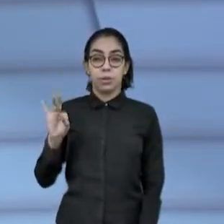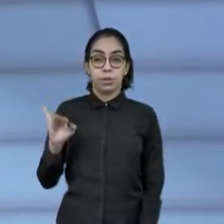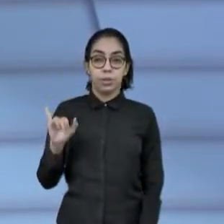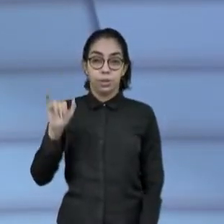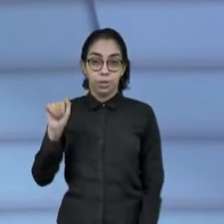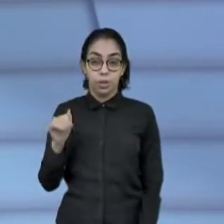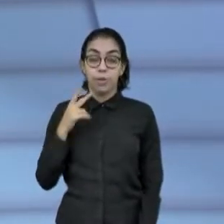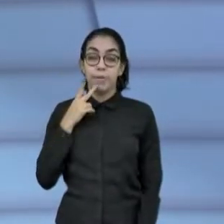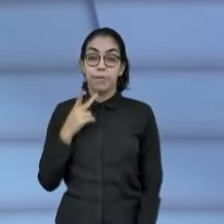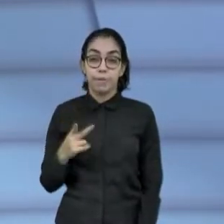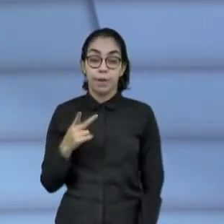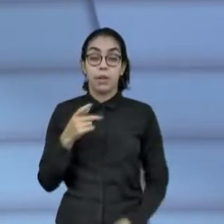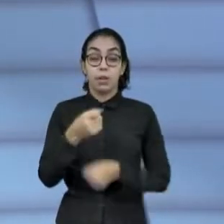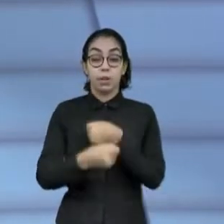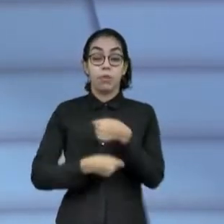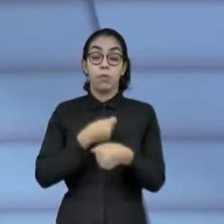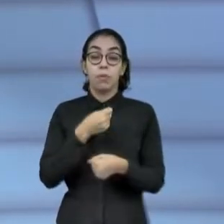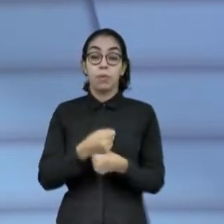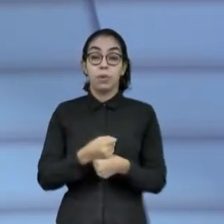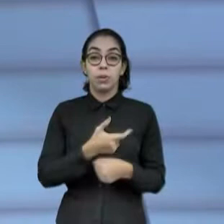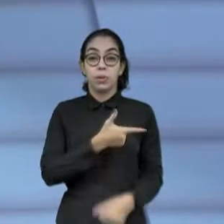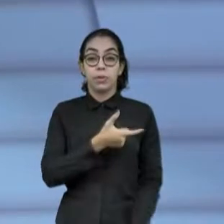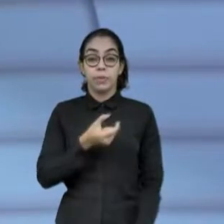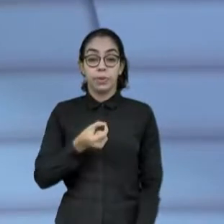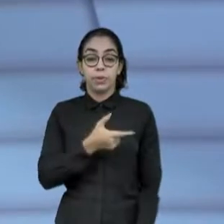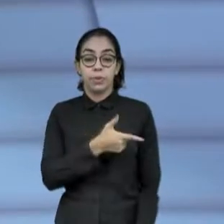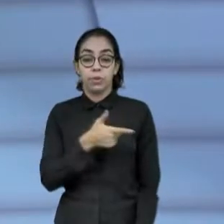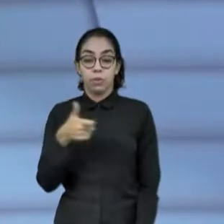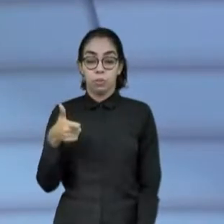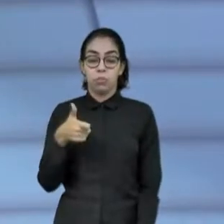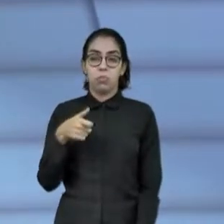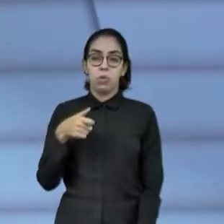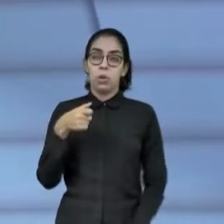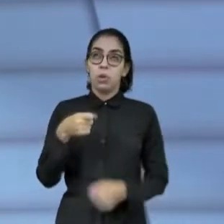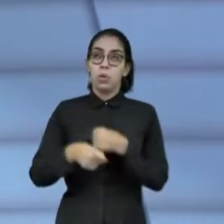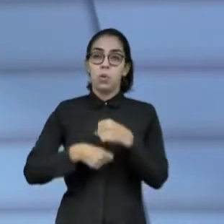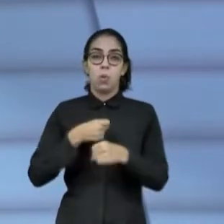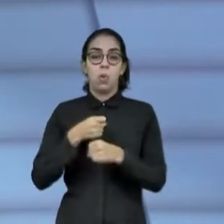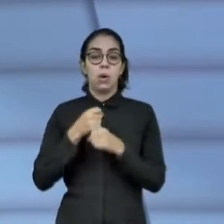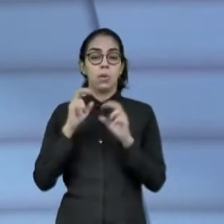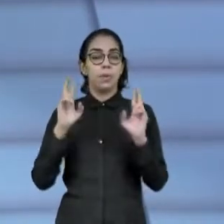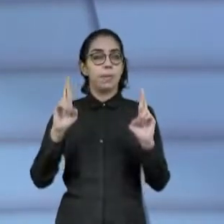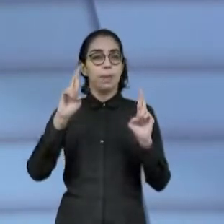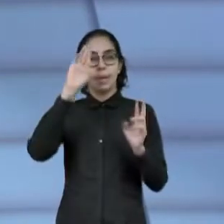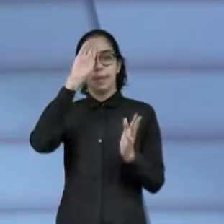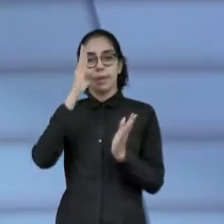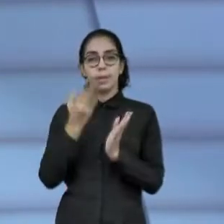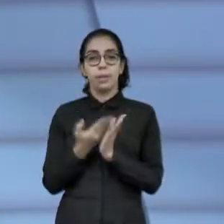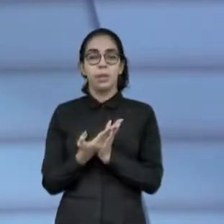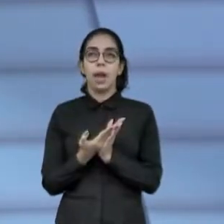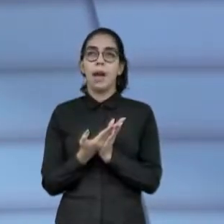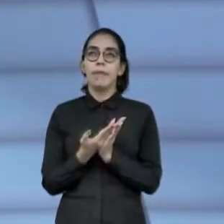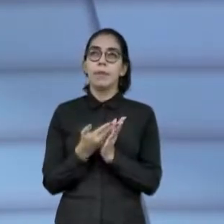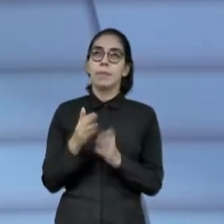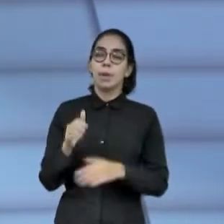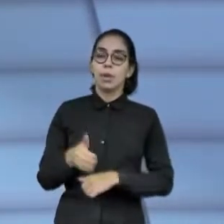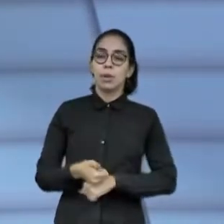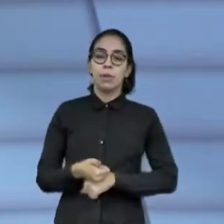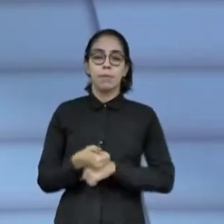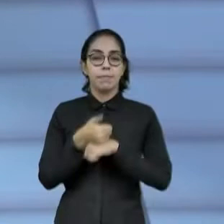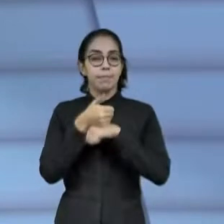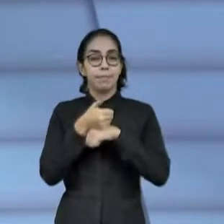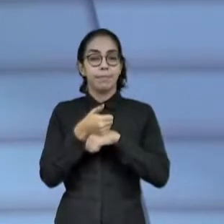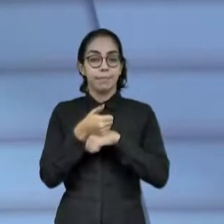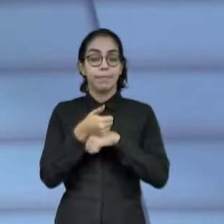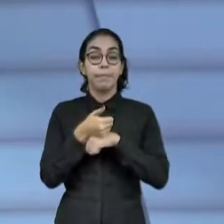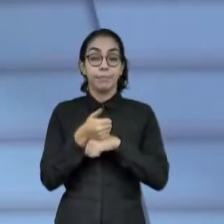que 2021 ele era tido como um ano de esperança. Né? A gente tinha essa... Se falava muito isso. Se falava muito nesse